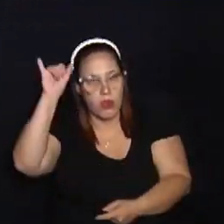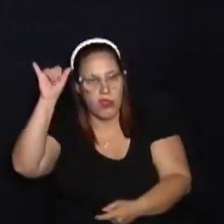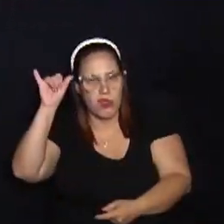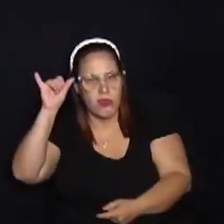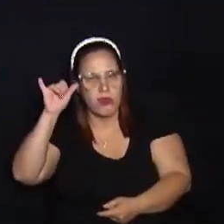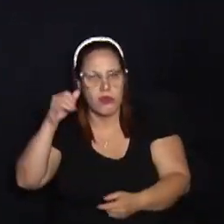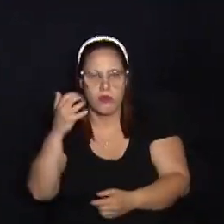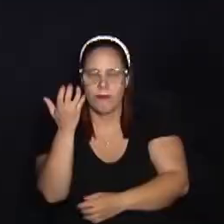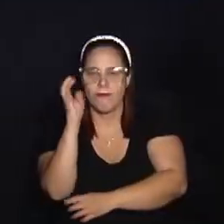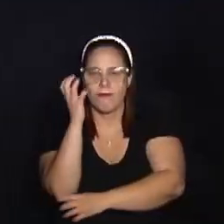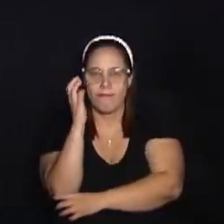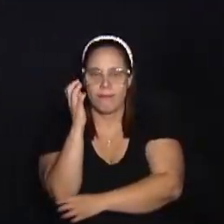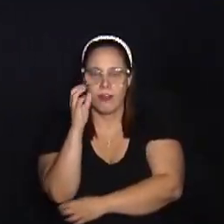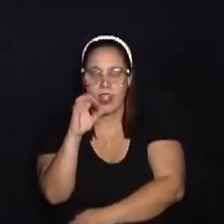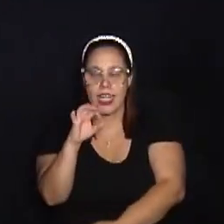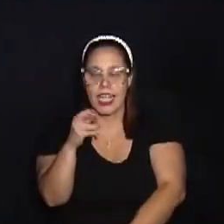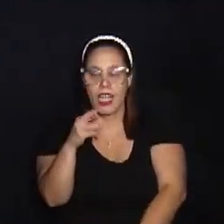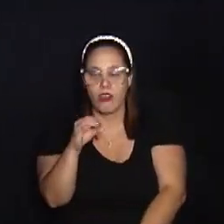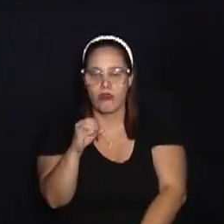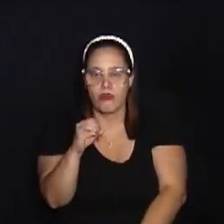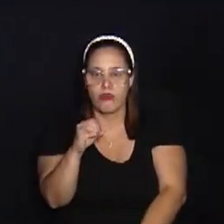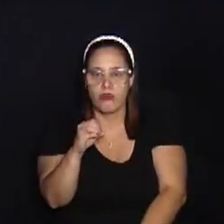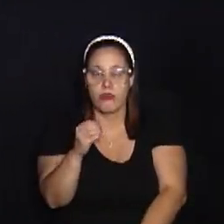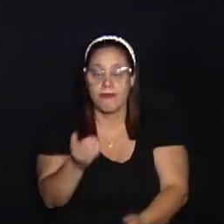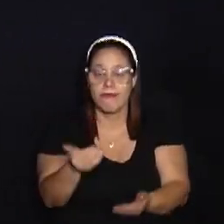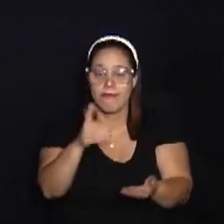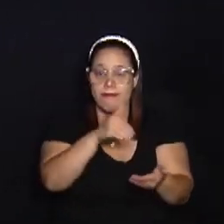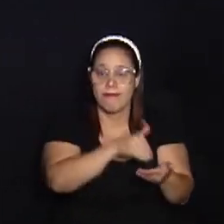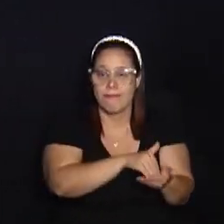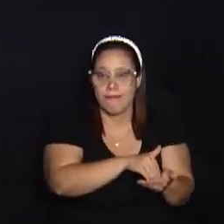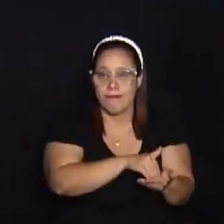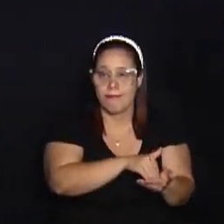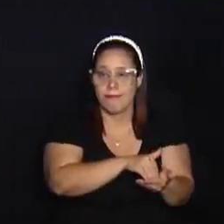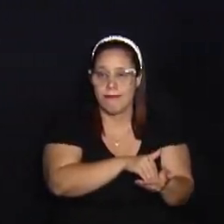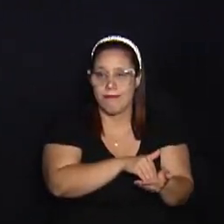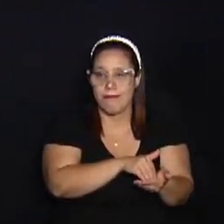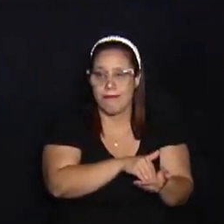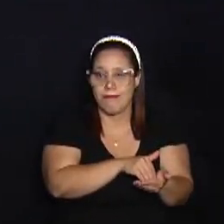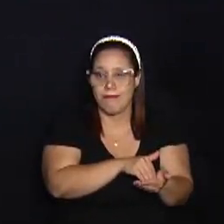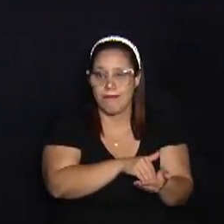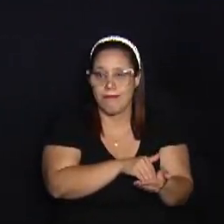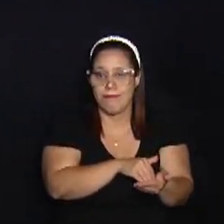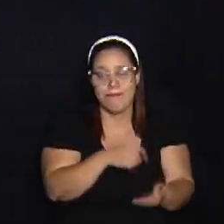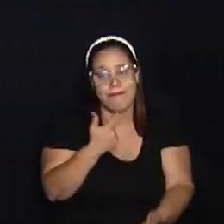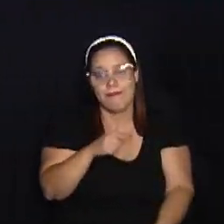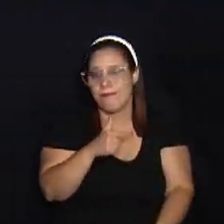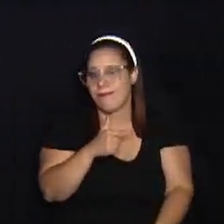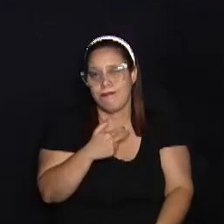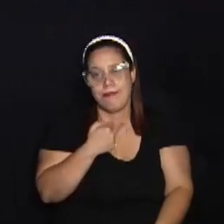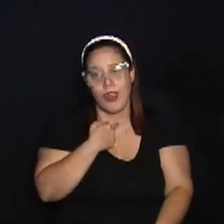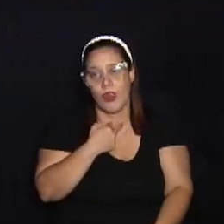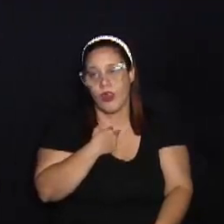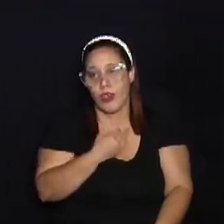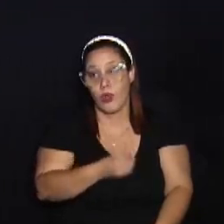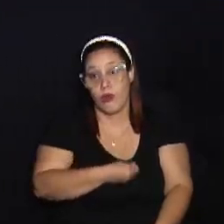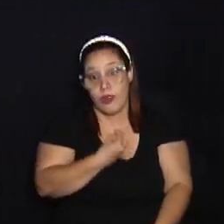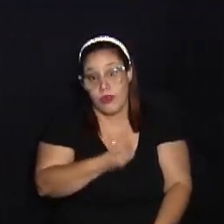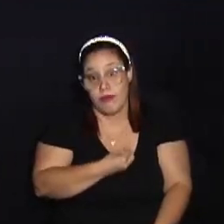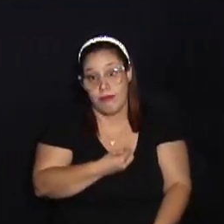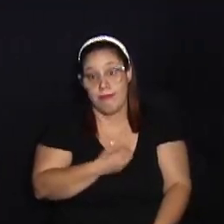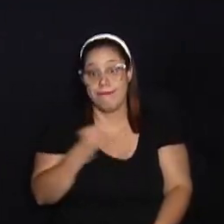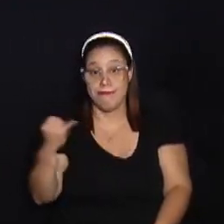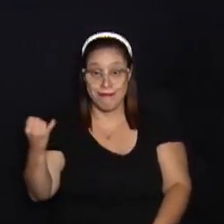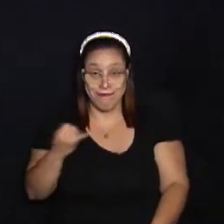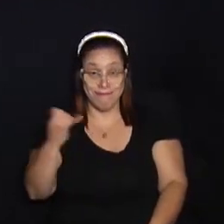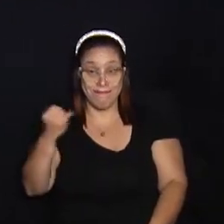uma espécie que ela é do cerrado e aí a gente traz, né, para um outro habitat na qual ela não vai conseguir resistir. Então